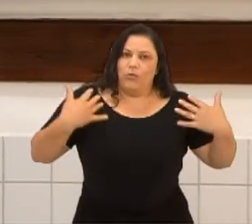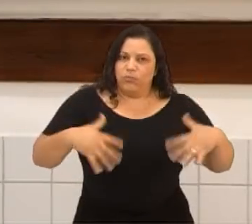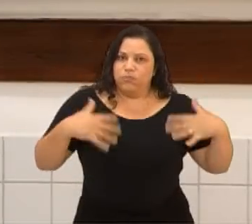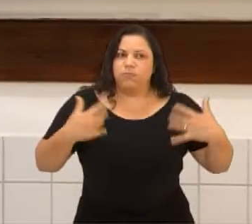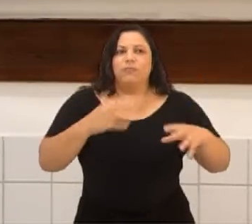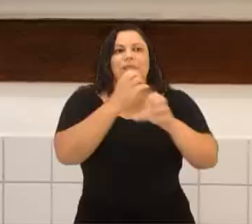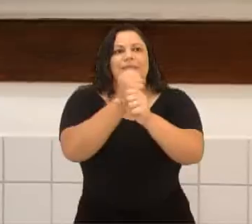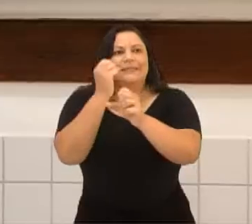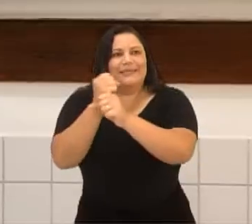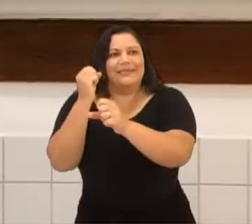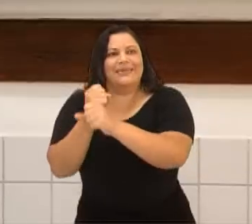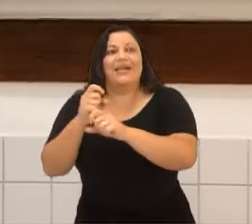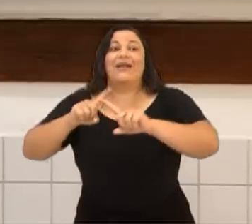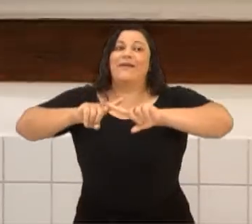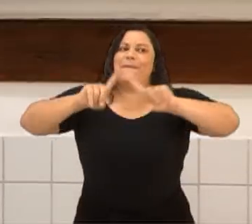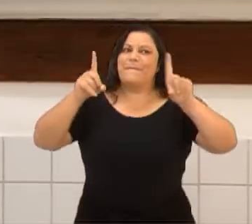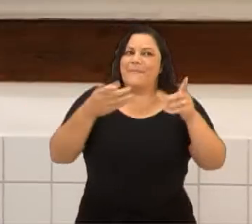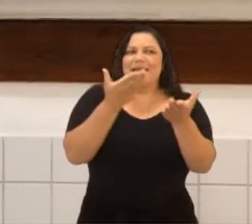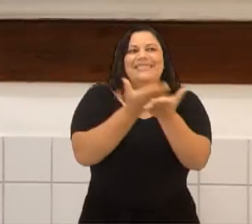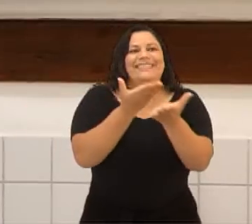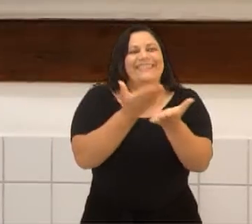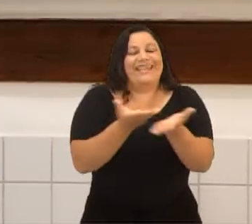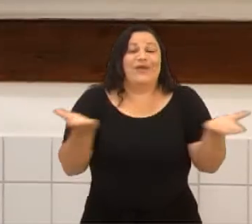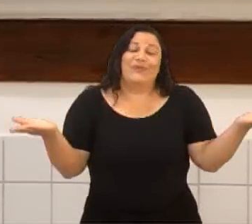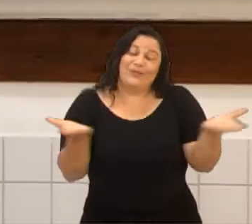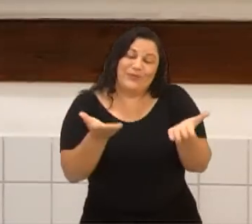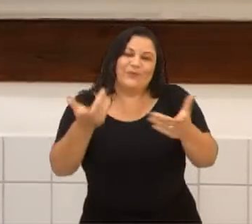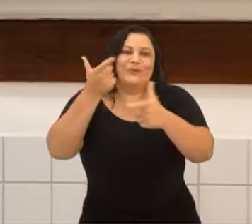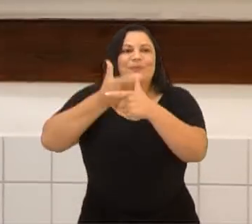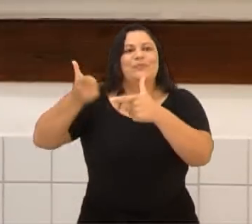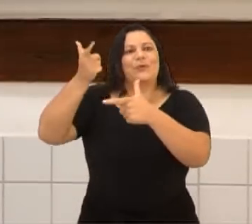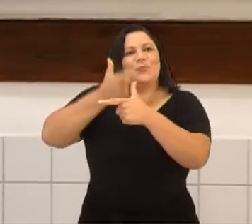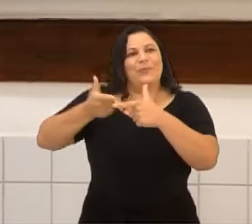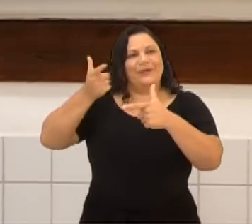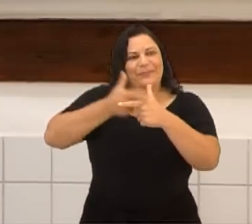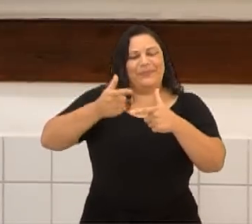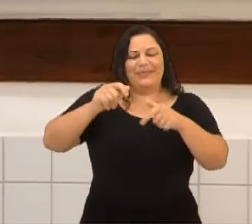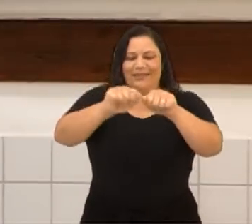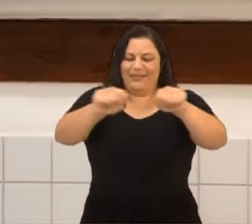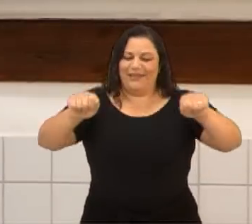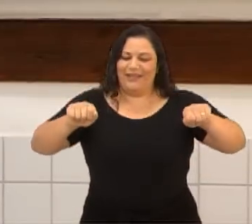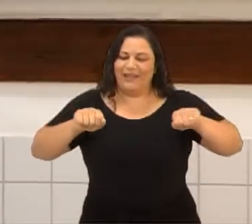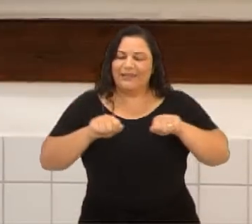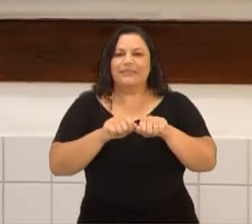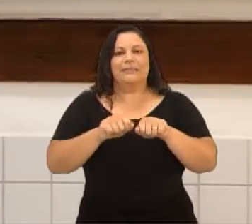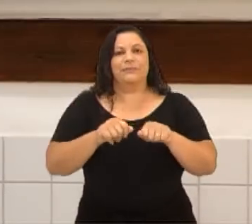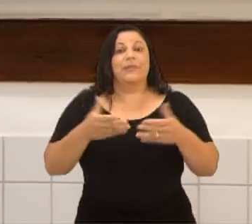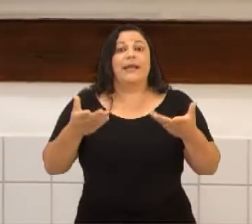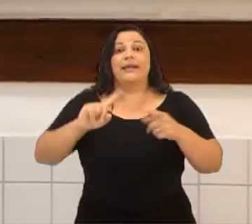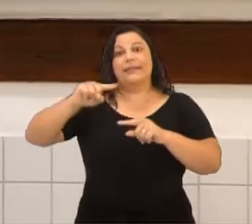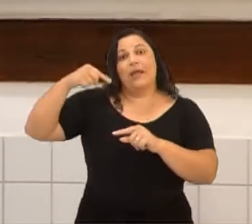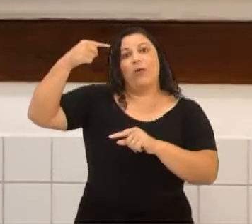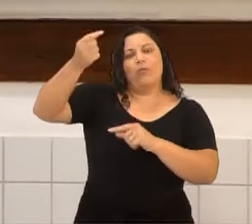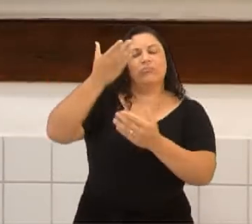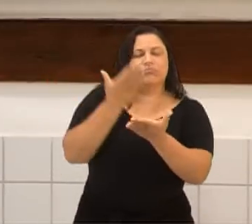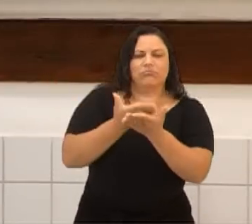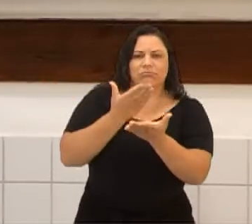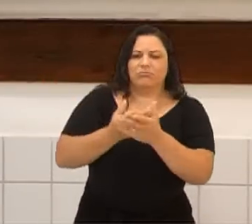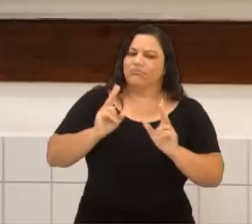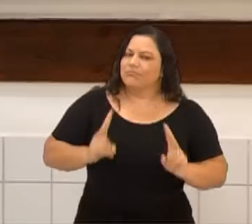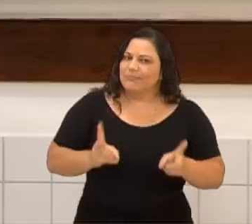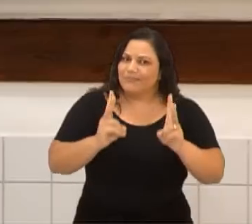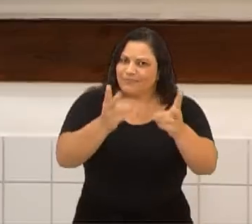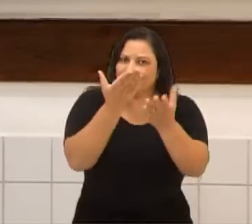né? Mas a aula de hoje nós vimos probleminhas com o cálculo da área dos polígonos e na aula que vem vamos